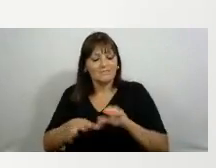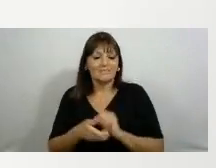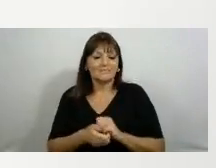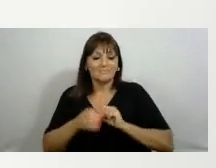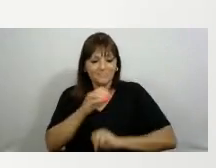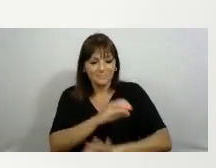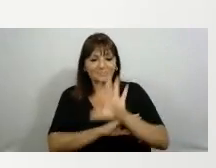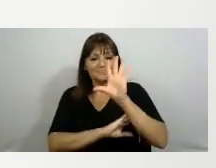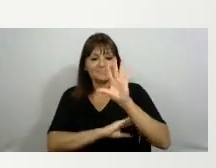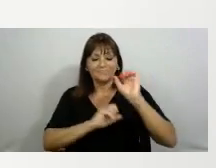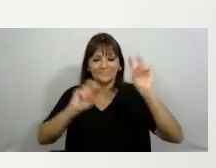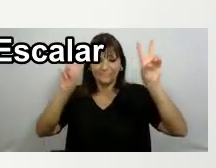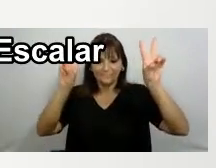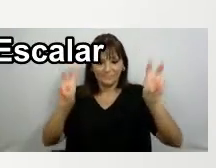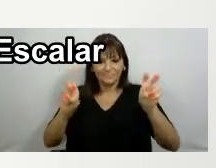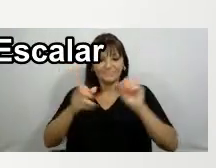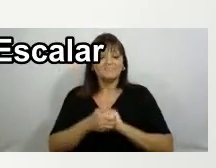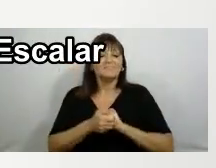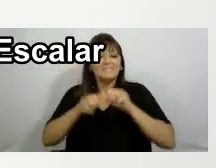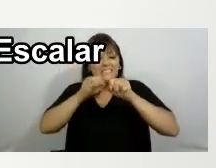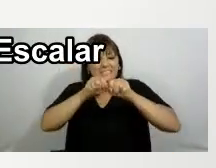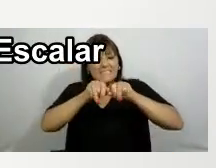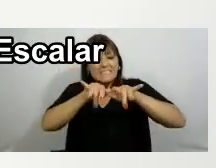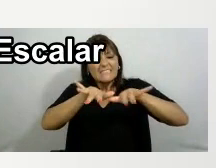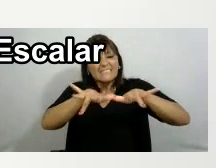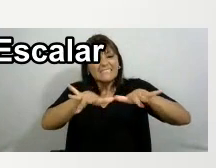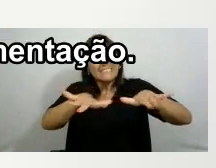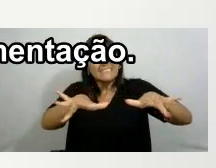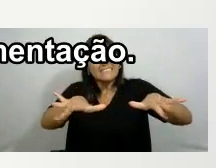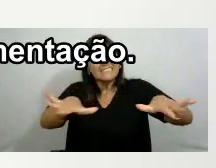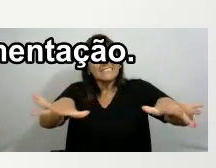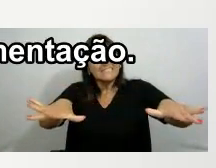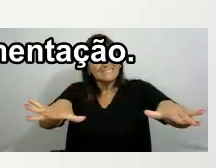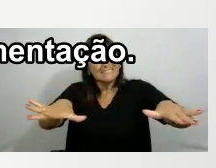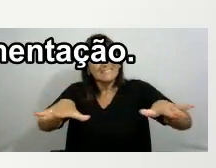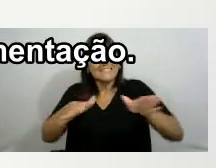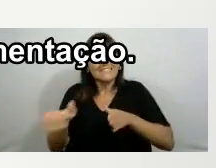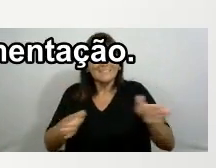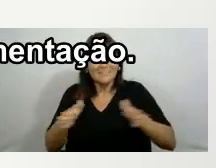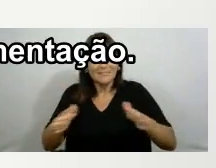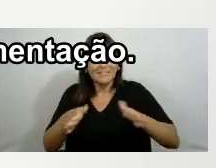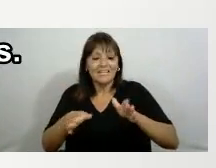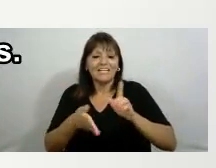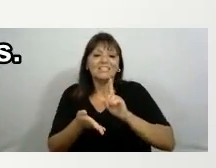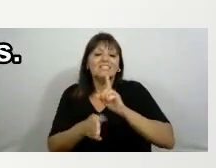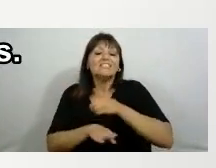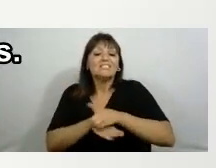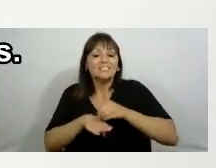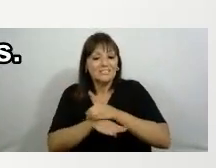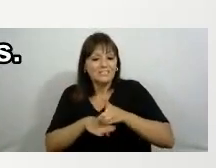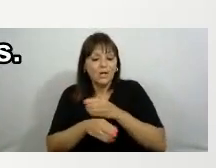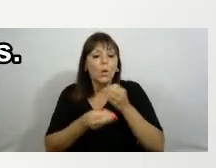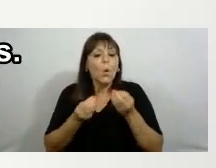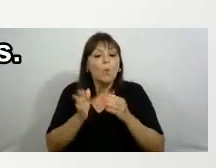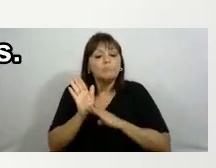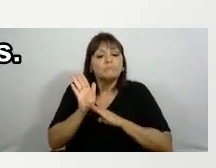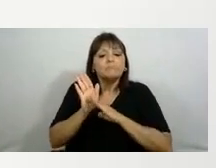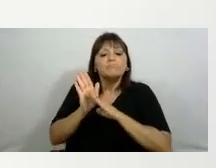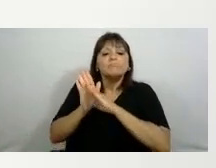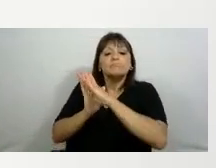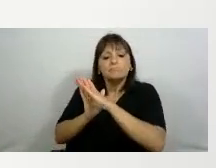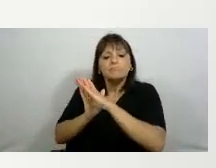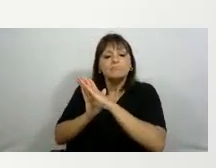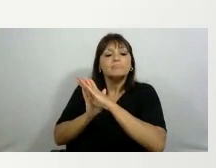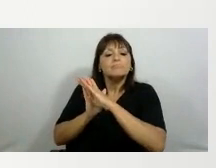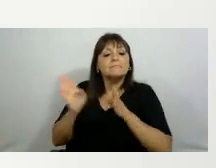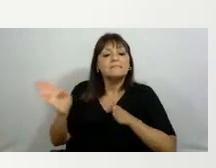apresentação, que fala disseminando a acessibilidade digital, como escalar a acessibilidade através da documentação. Aí eu pergunto para